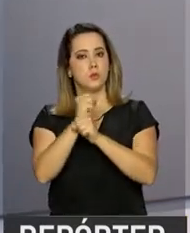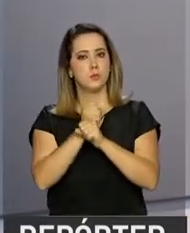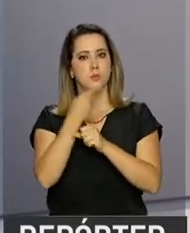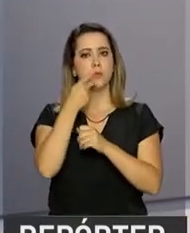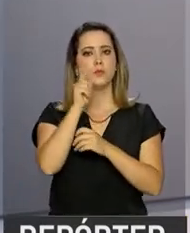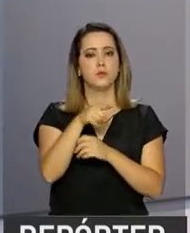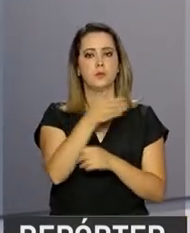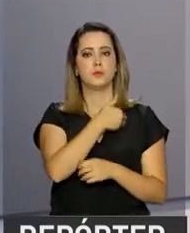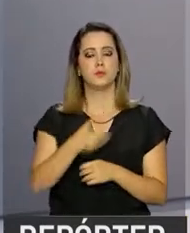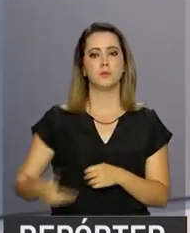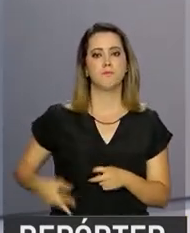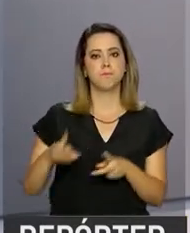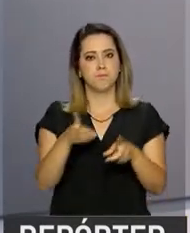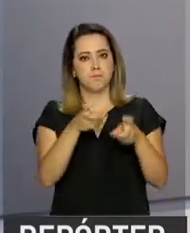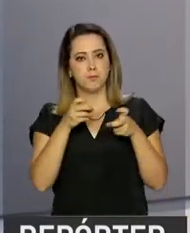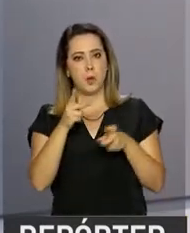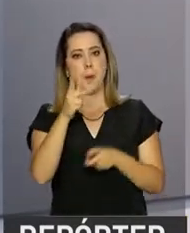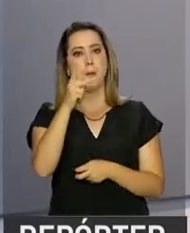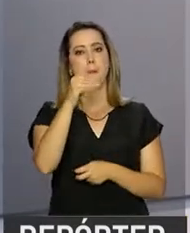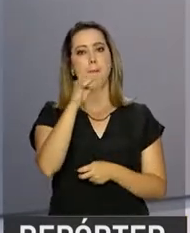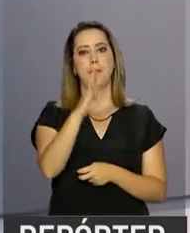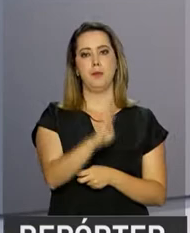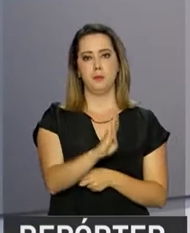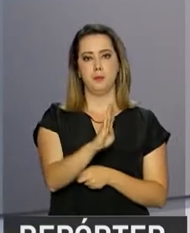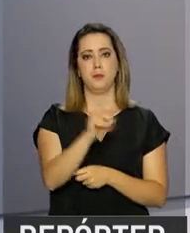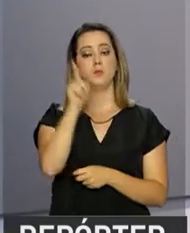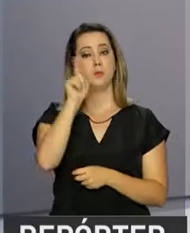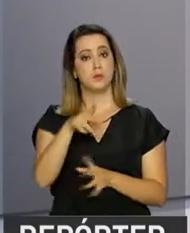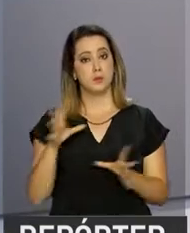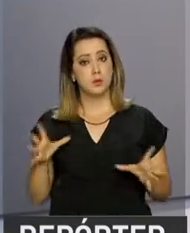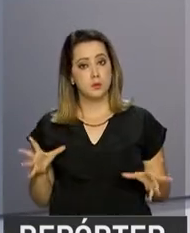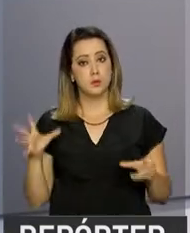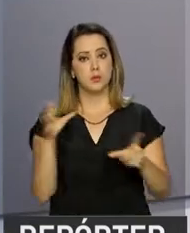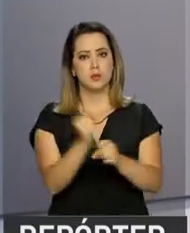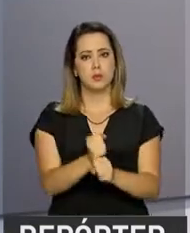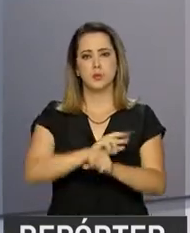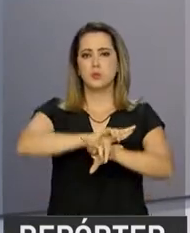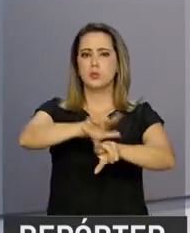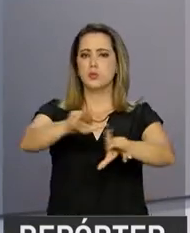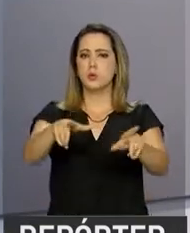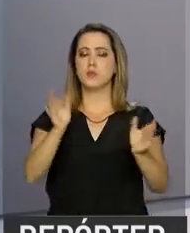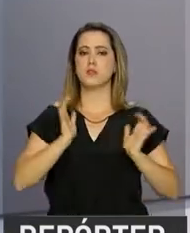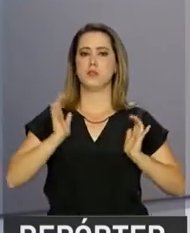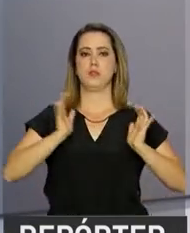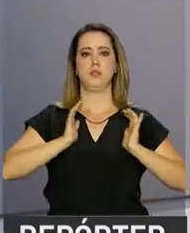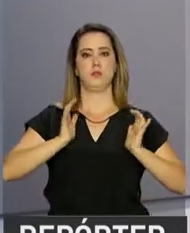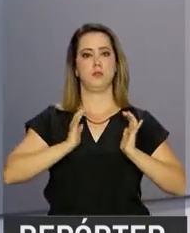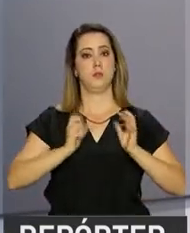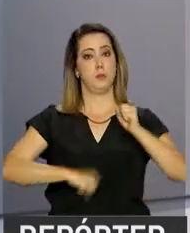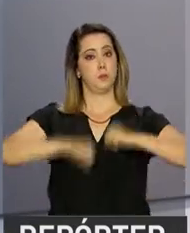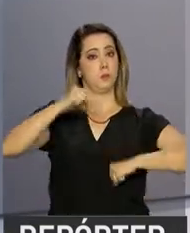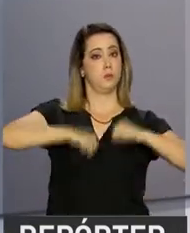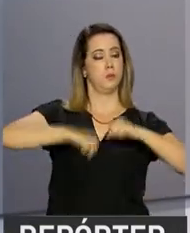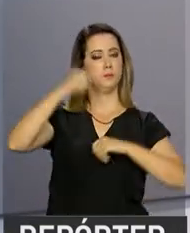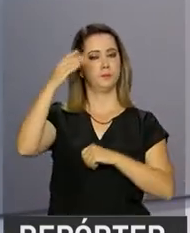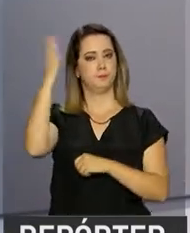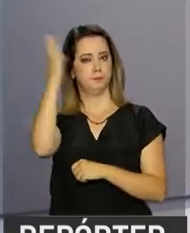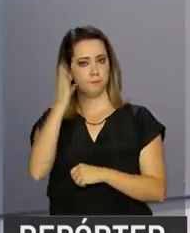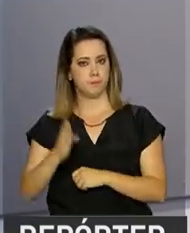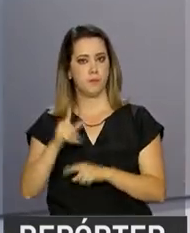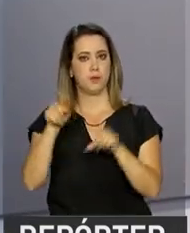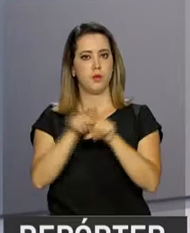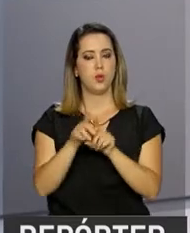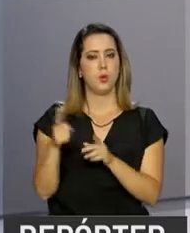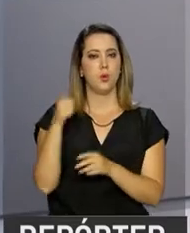e afirmou que o governo prevê que o Produto Interno Bruto, o PIB, que é a soma de todas as riquezas produzidas pelo